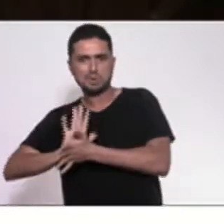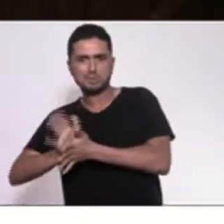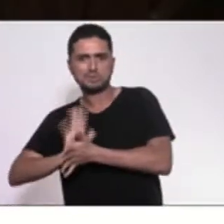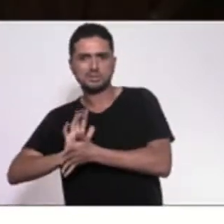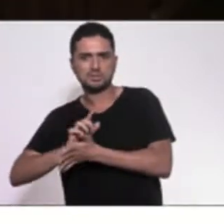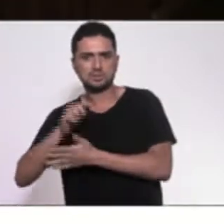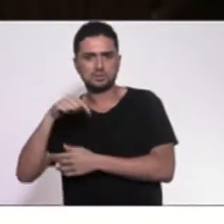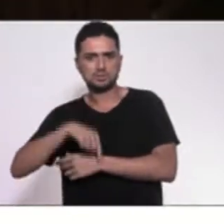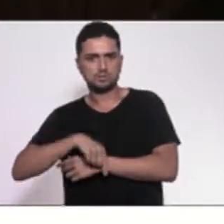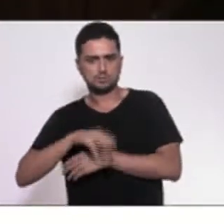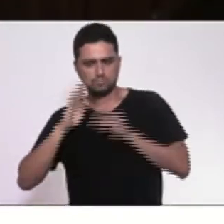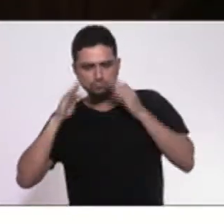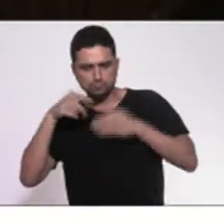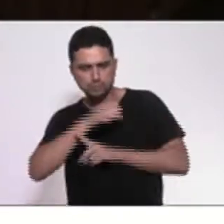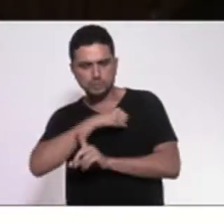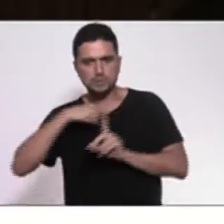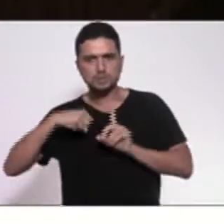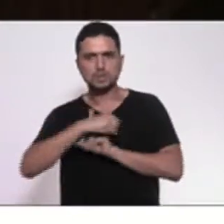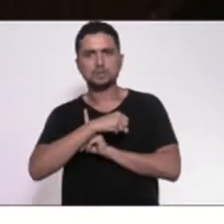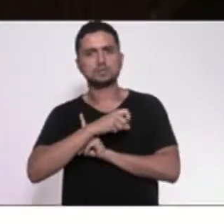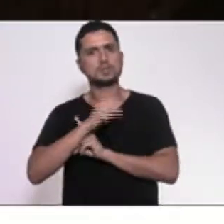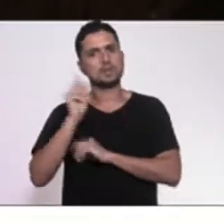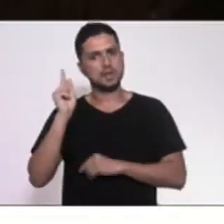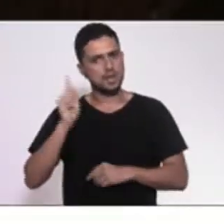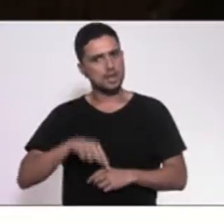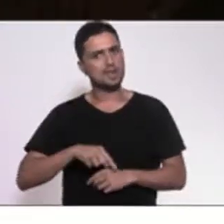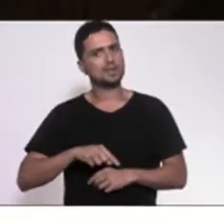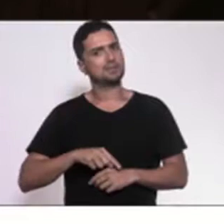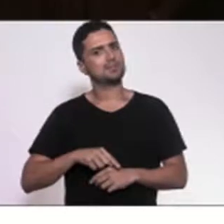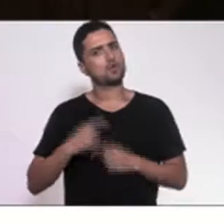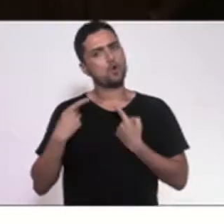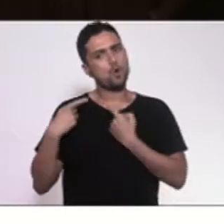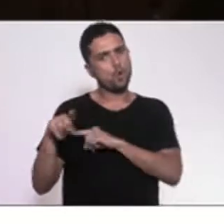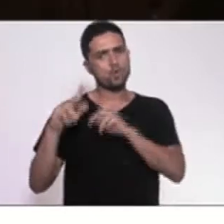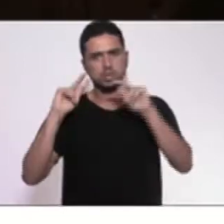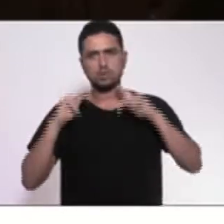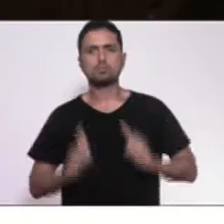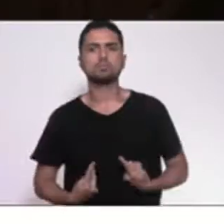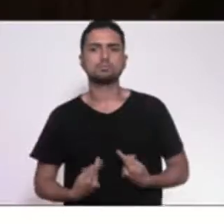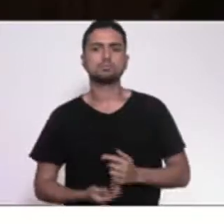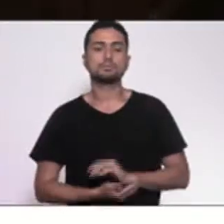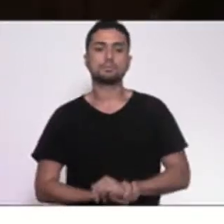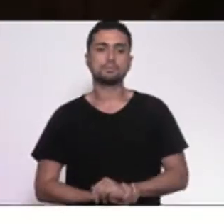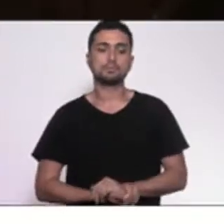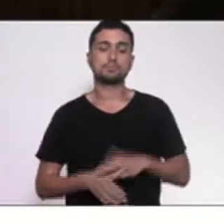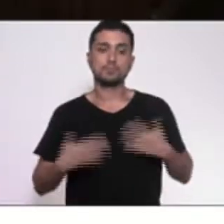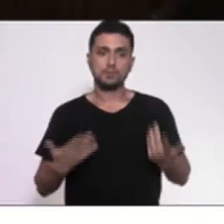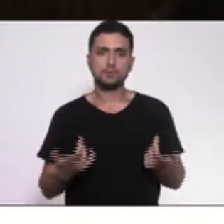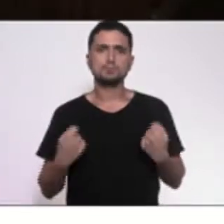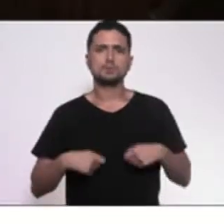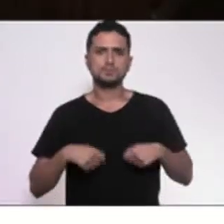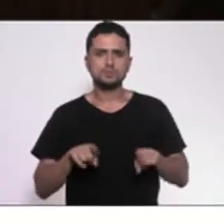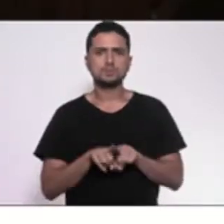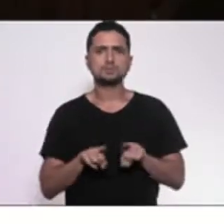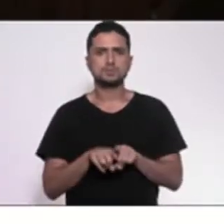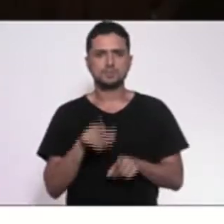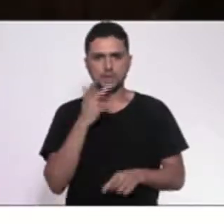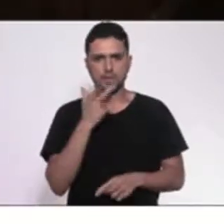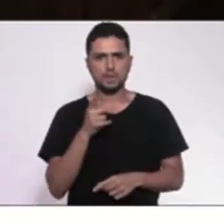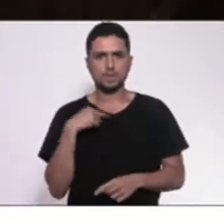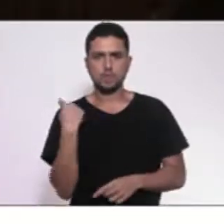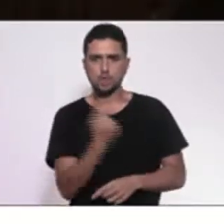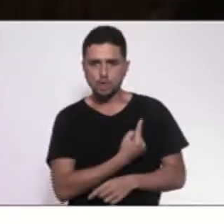nossa sociedade, sem dúvida nenhuma, ela é desumana. E eu preciso também falar